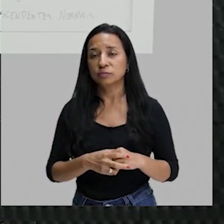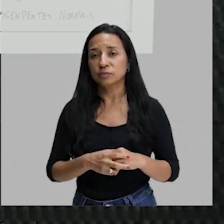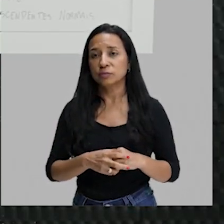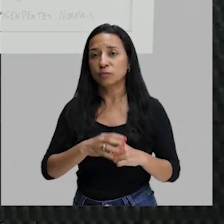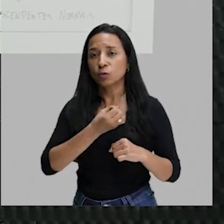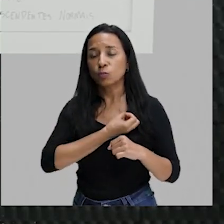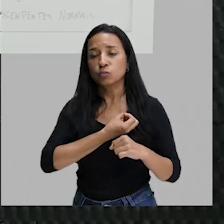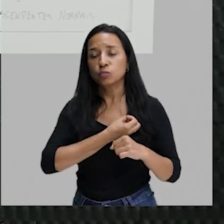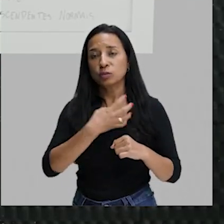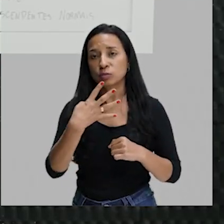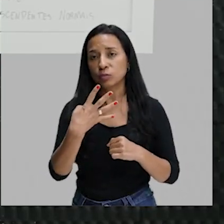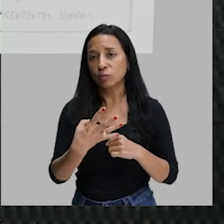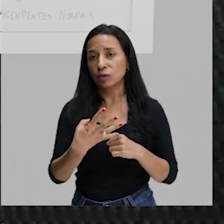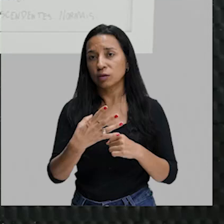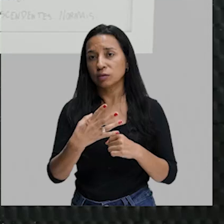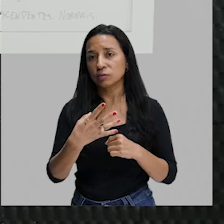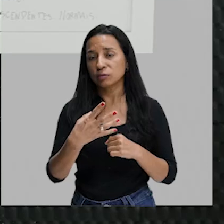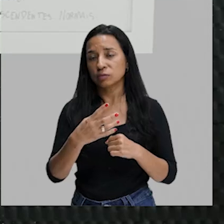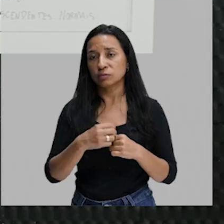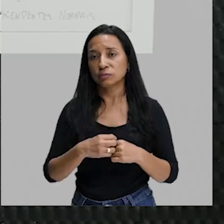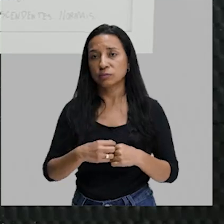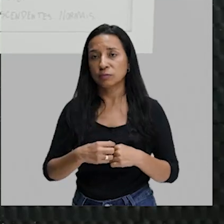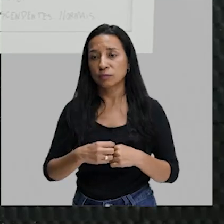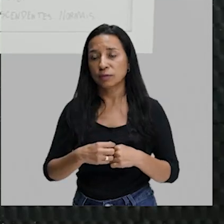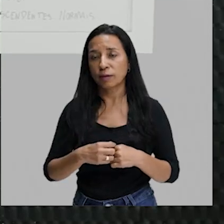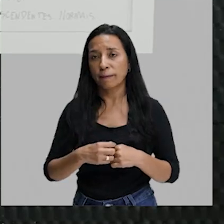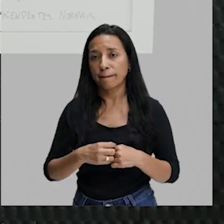é o quê? É homozigoto